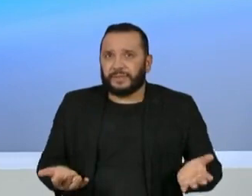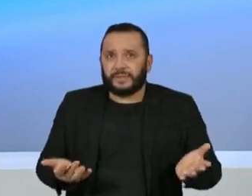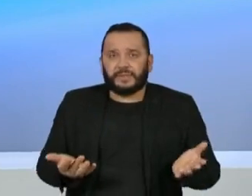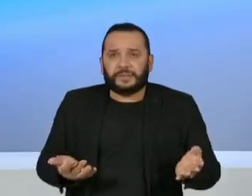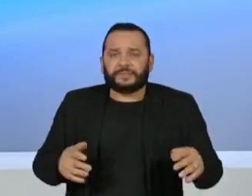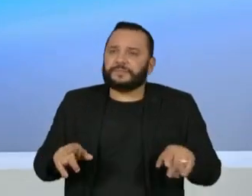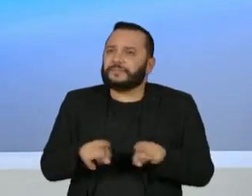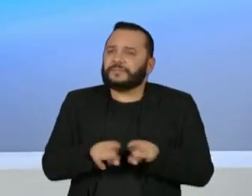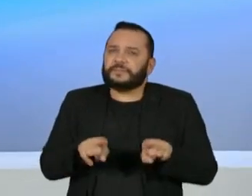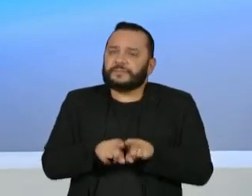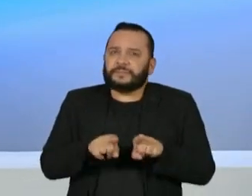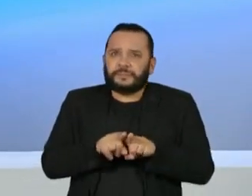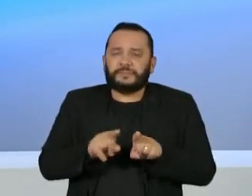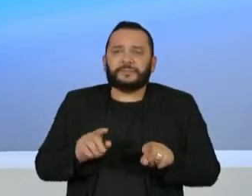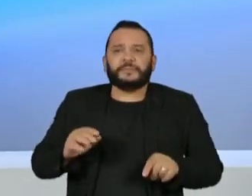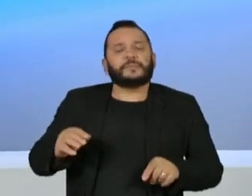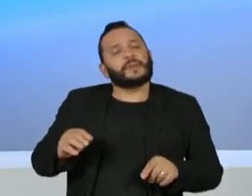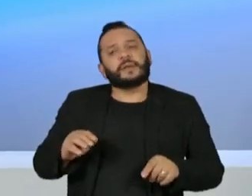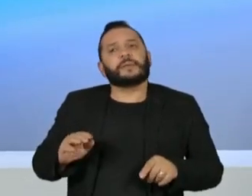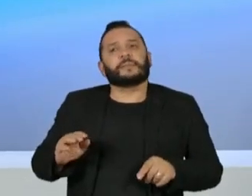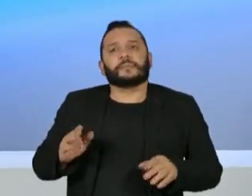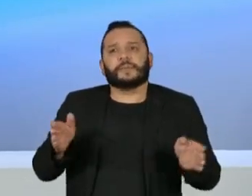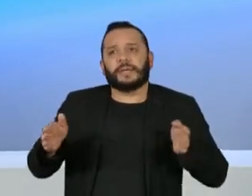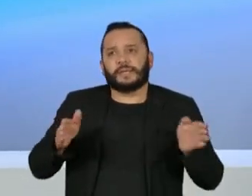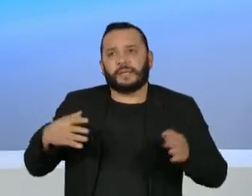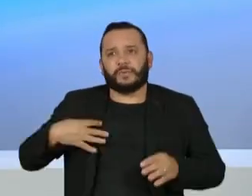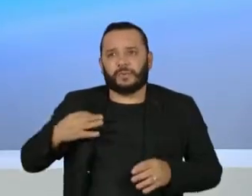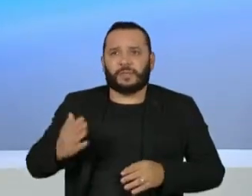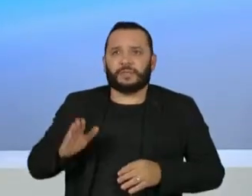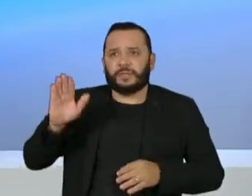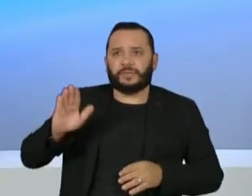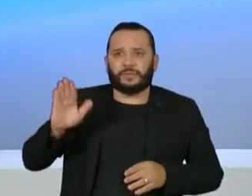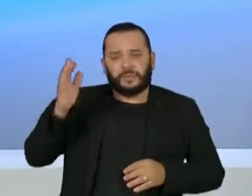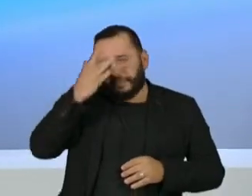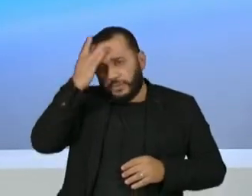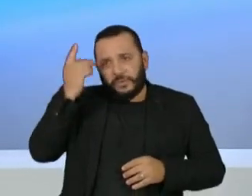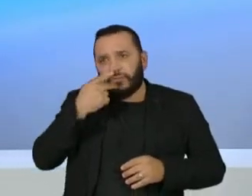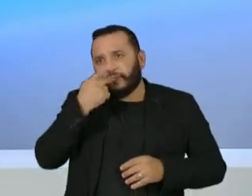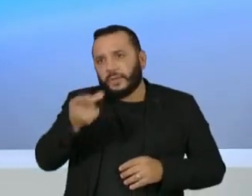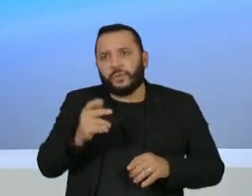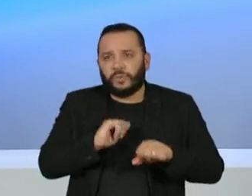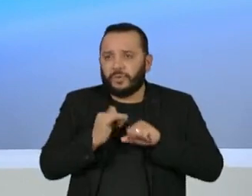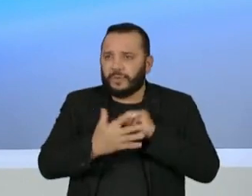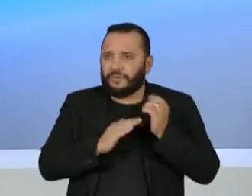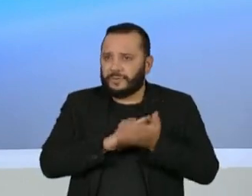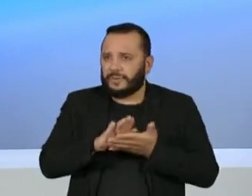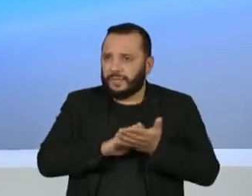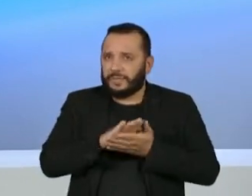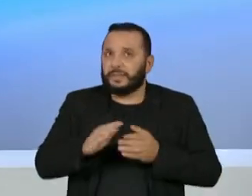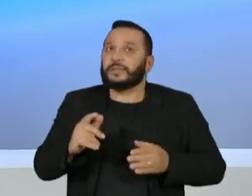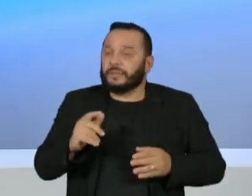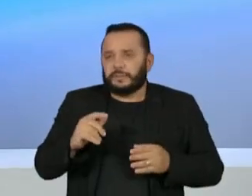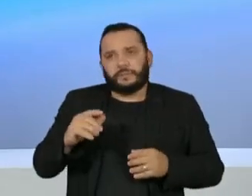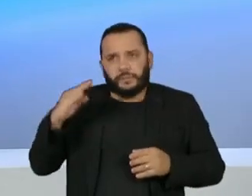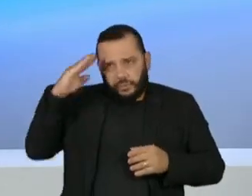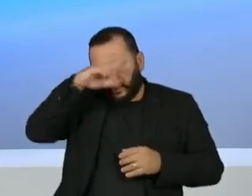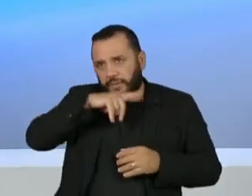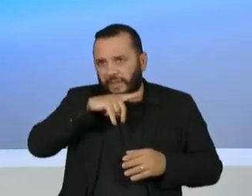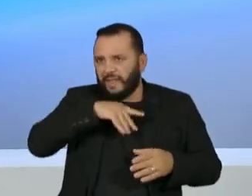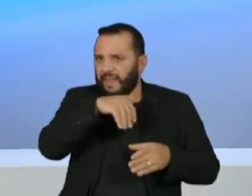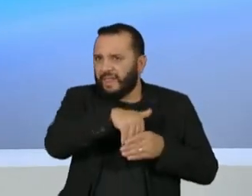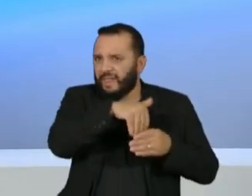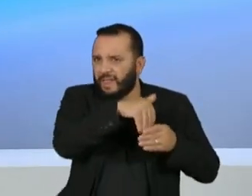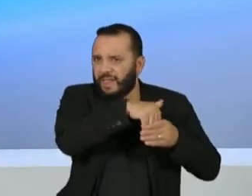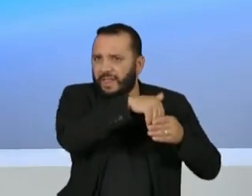falou de pandemia durante a campanha eleitoral. O Bolsonaro teve uma votação bastante expressiva que não condiz com essa imagem de um